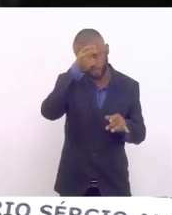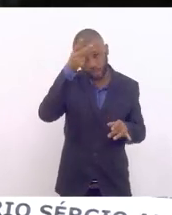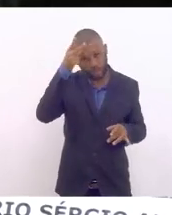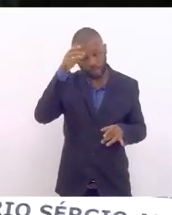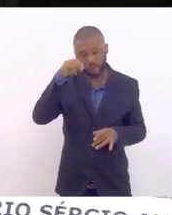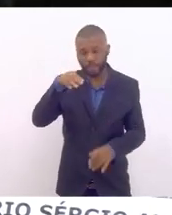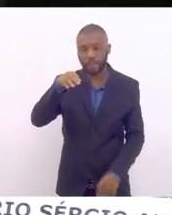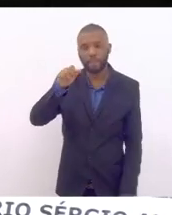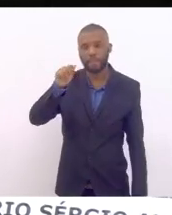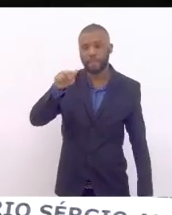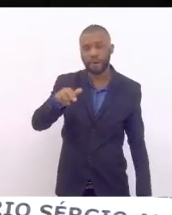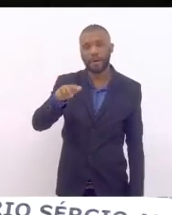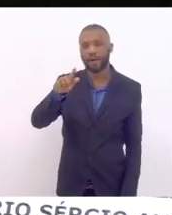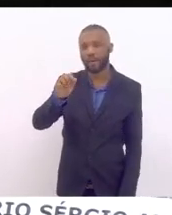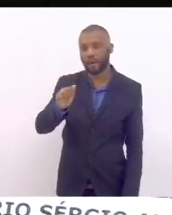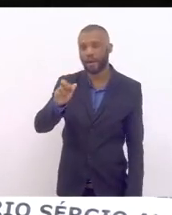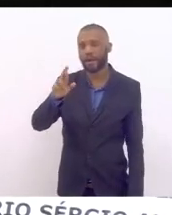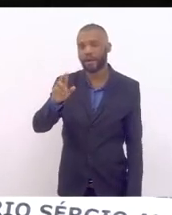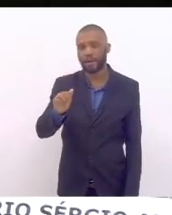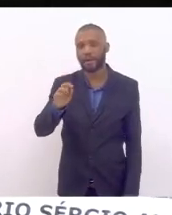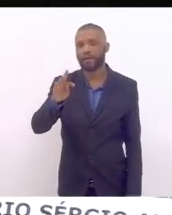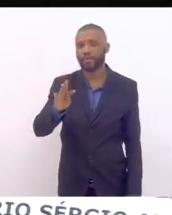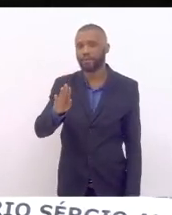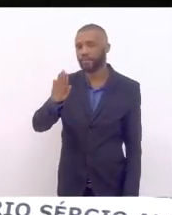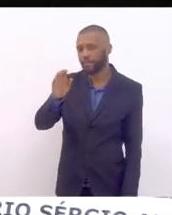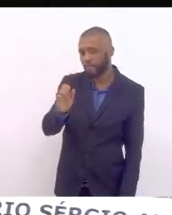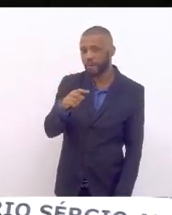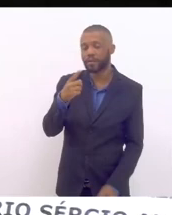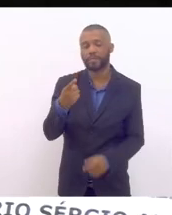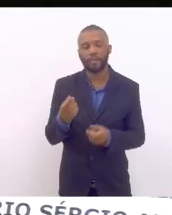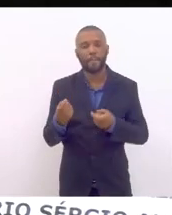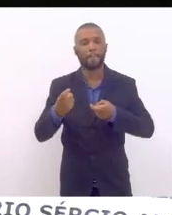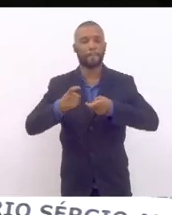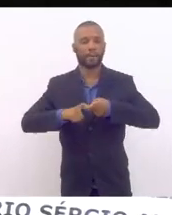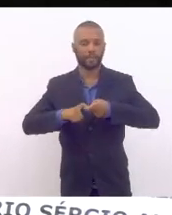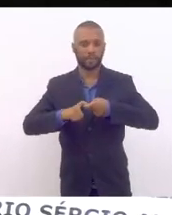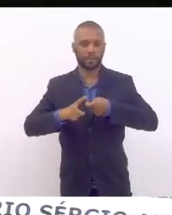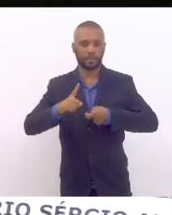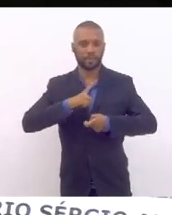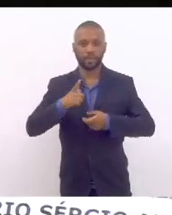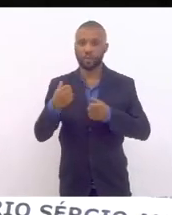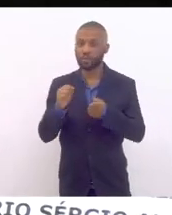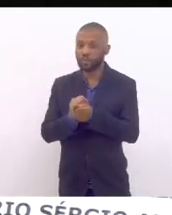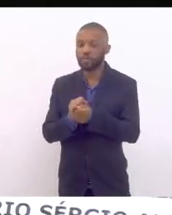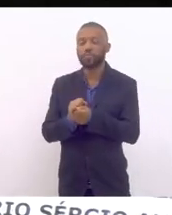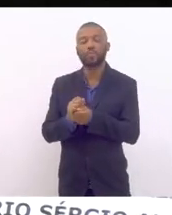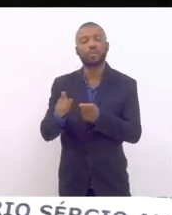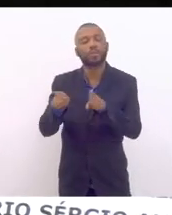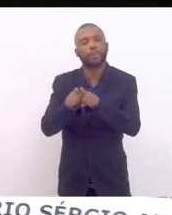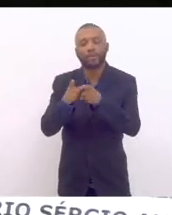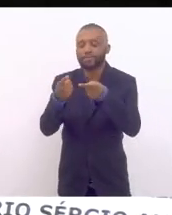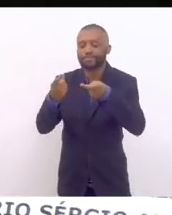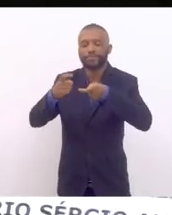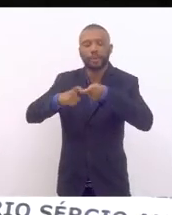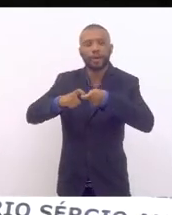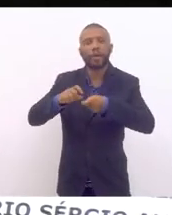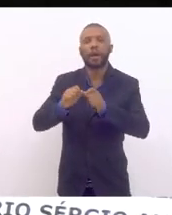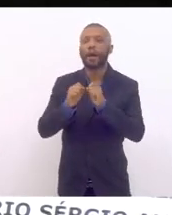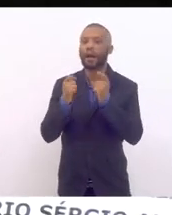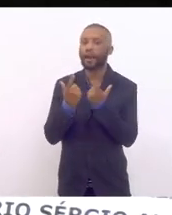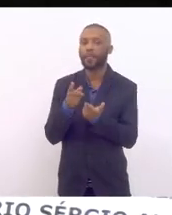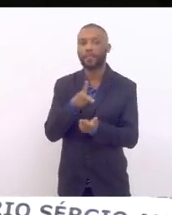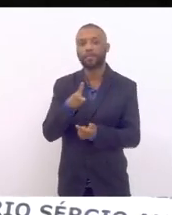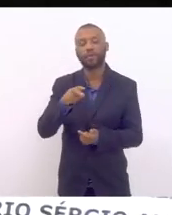todos os municípios ao nosso redor estamos em parceria estamos em parceria aqui com alergia é o professor Joilson